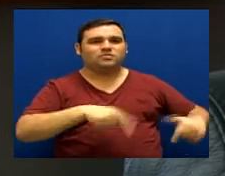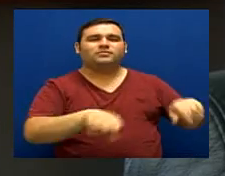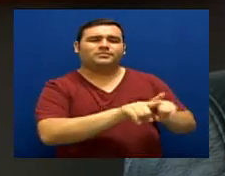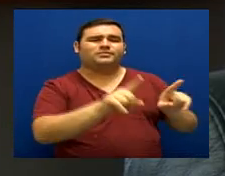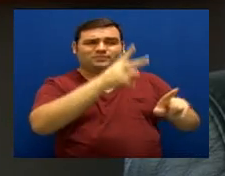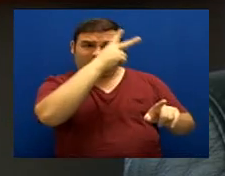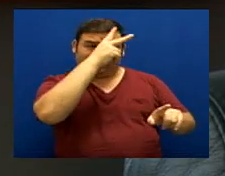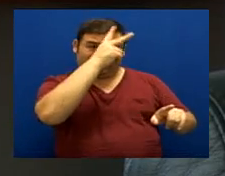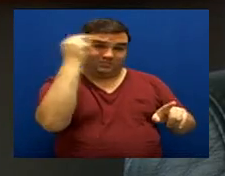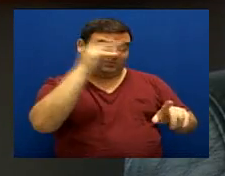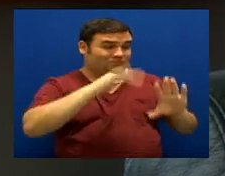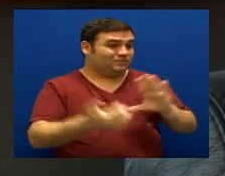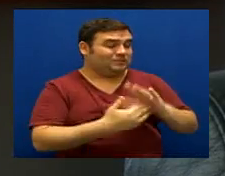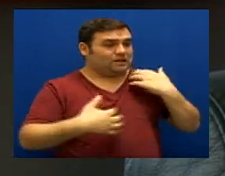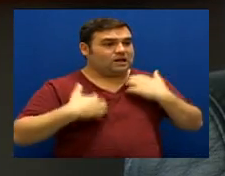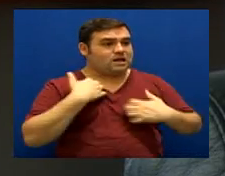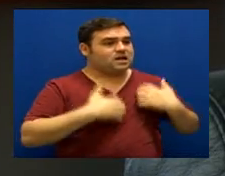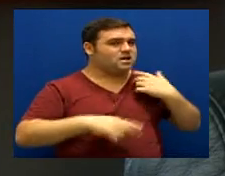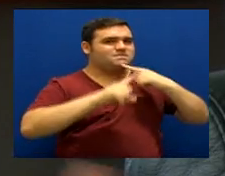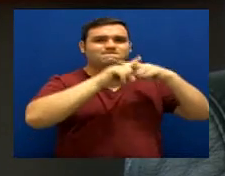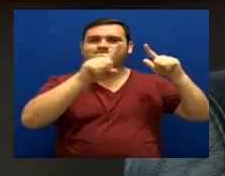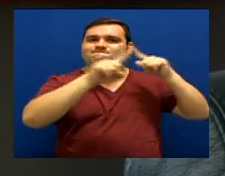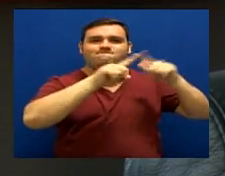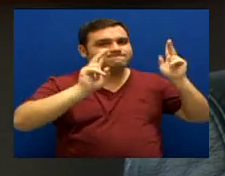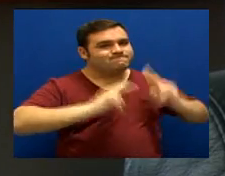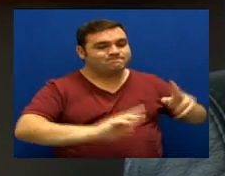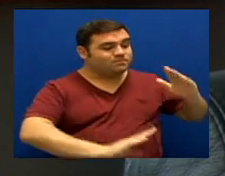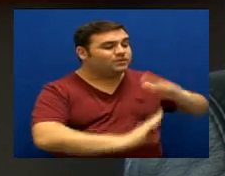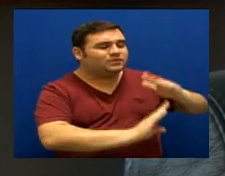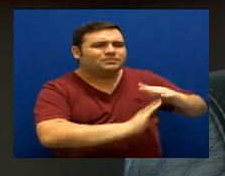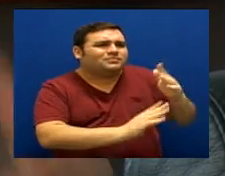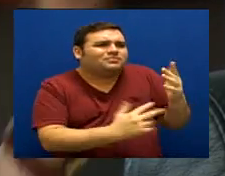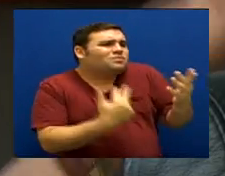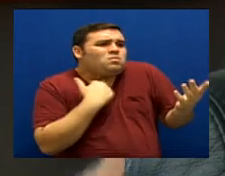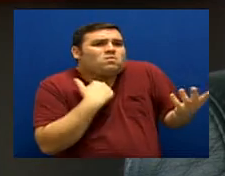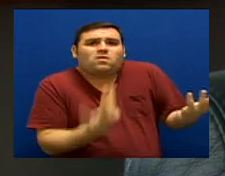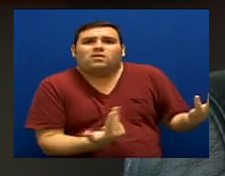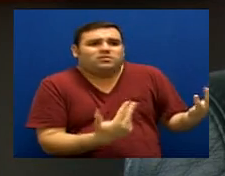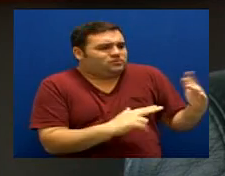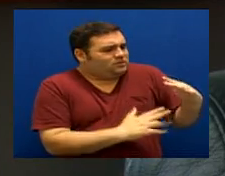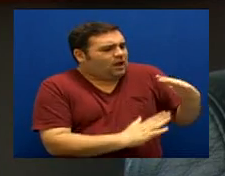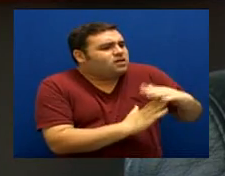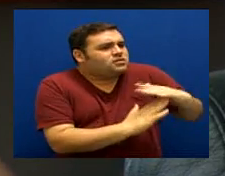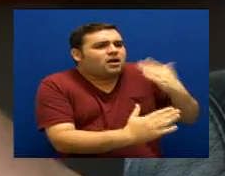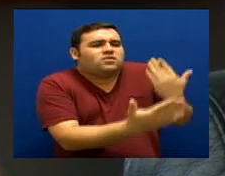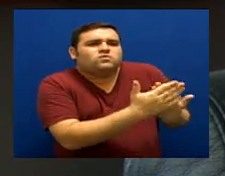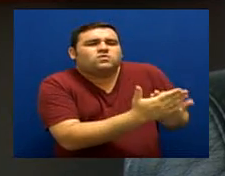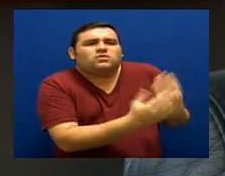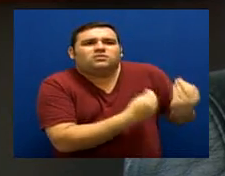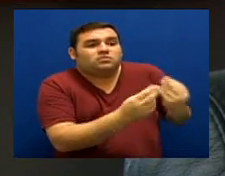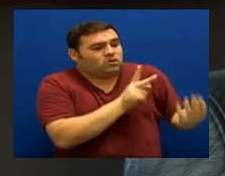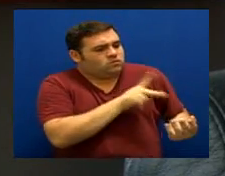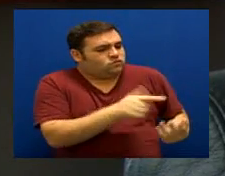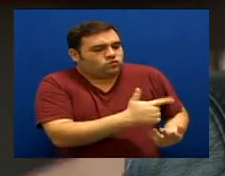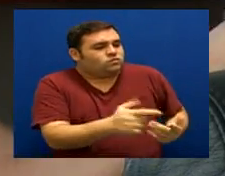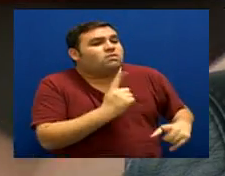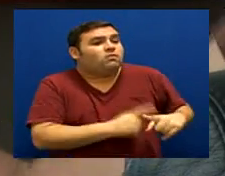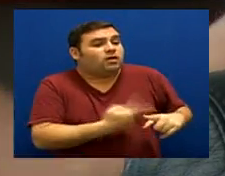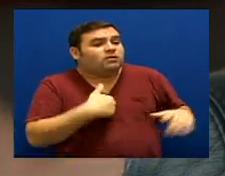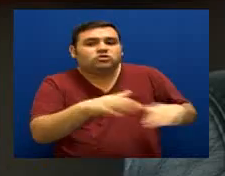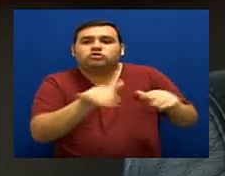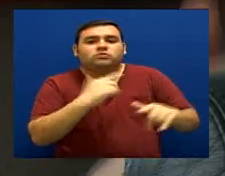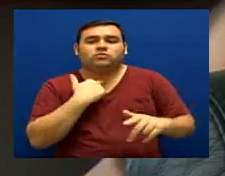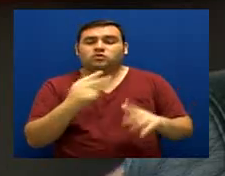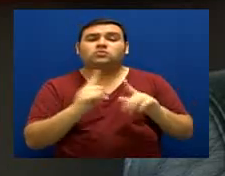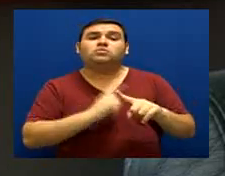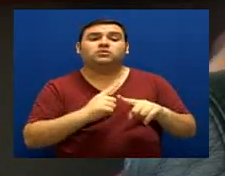que os prefeitos ficam reclamando sempre tão limita a educação não pode limitar a educação não existe isso mas vai ficar sem um professor que não posso contratar